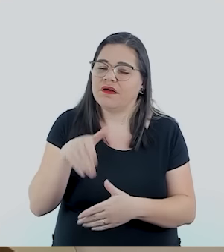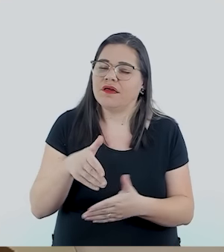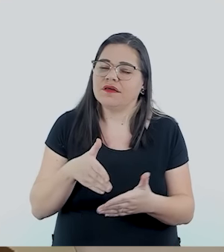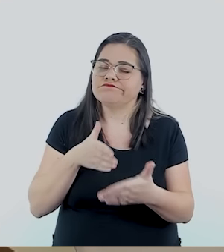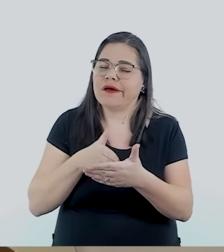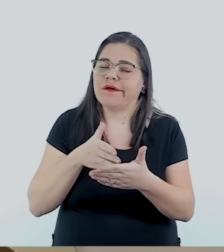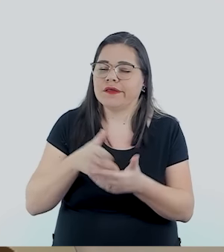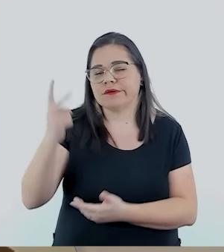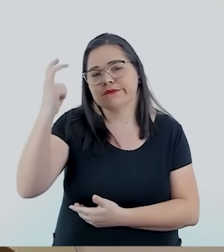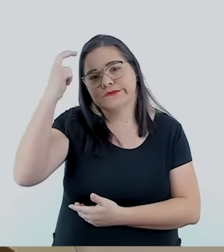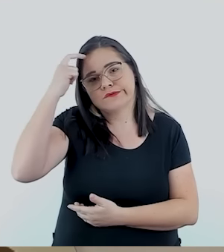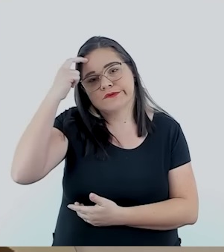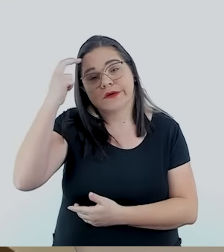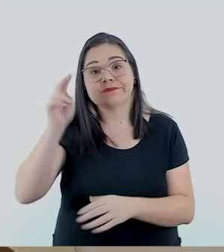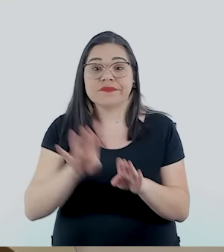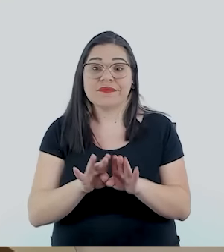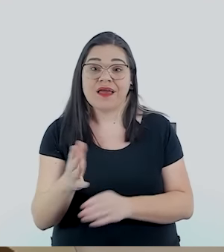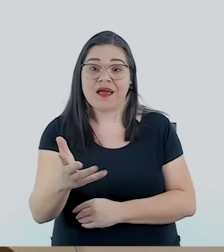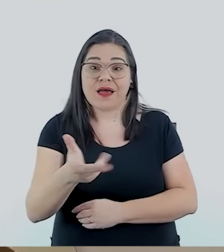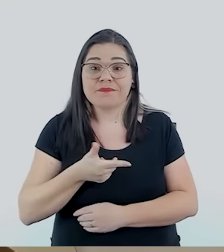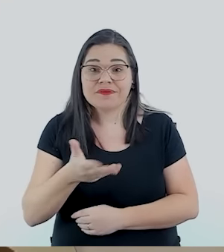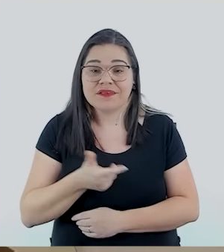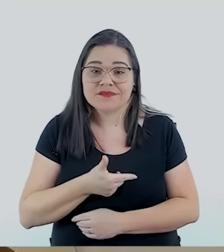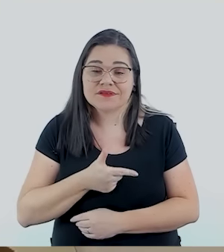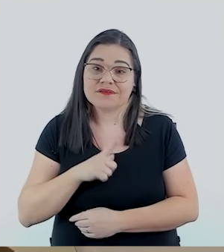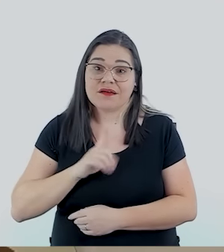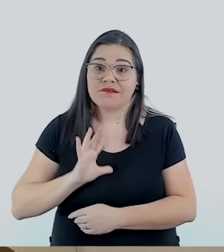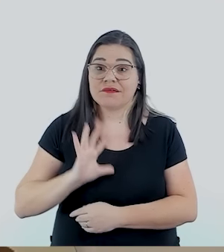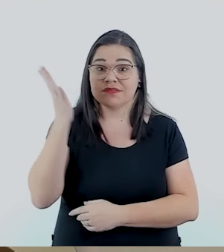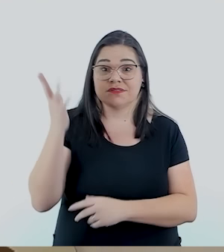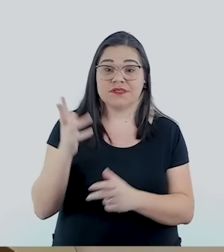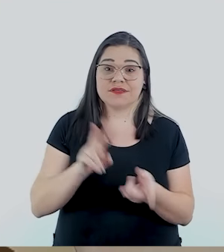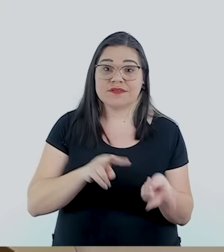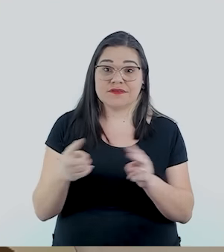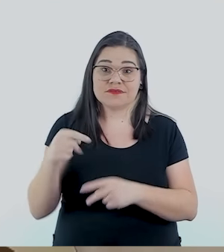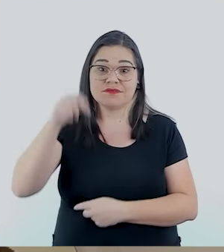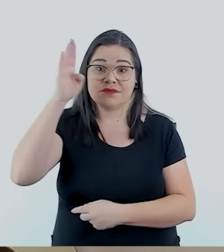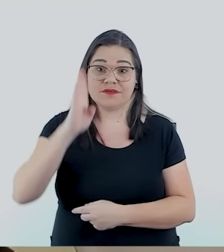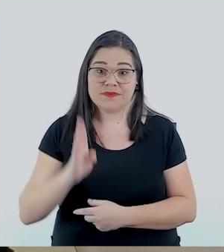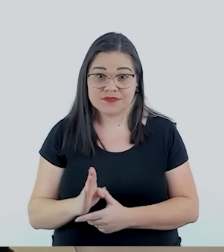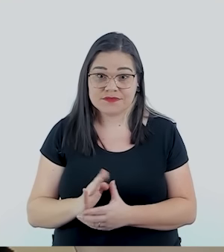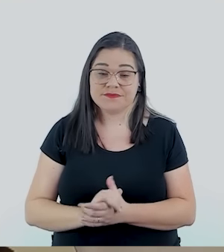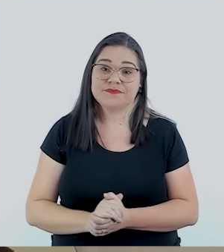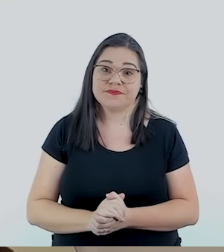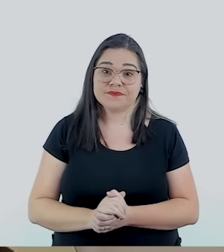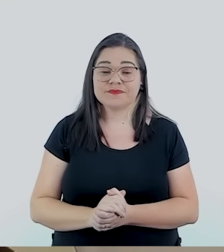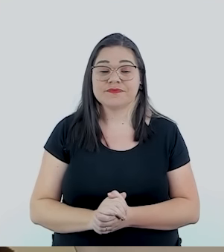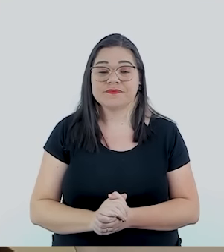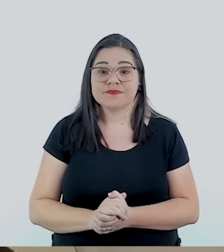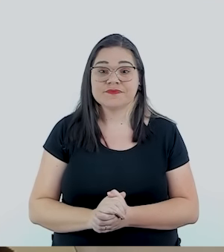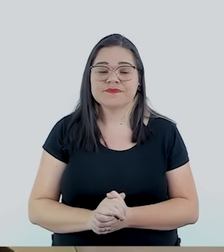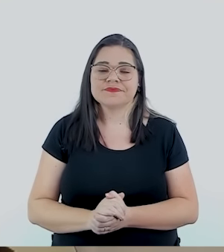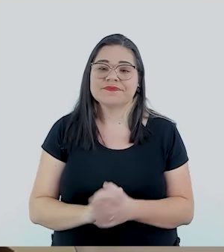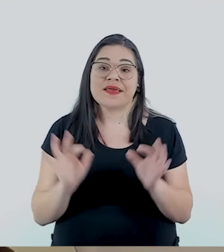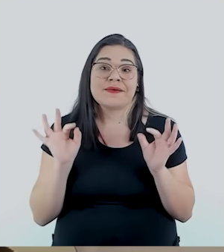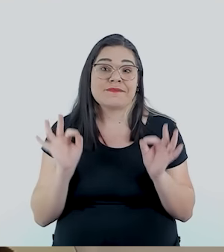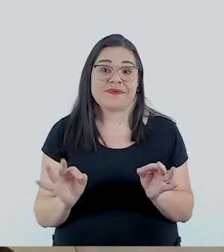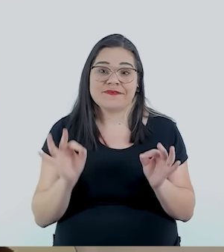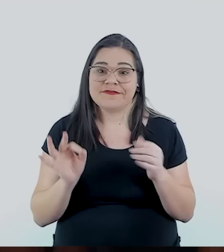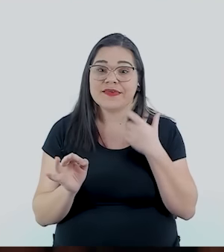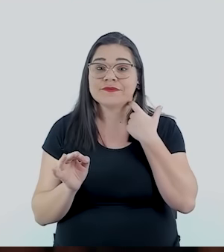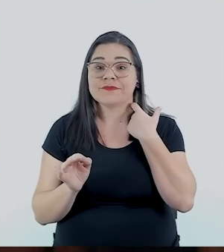cultural e a rapidez com que a gente tá enfrentando essa essa transição demográfica é perfeito